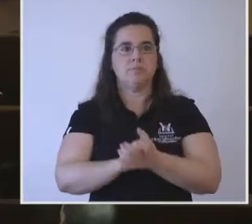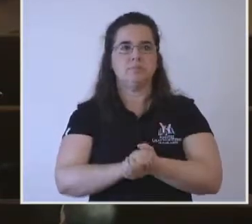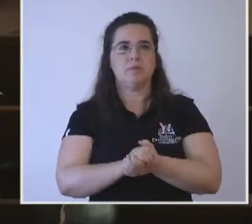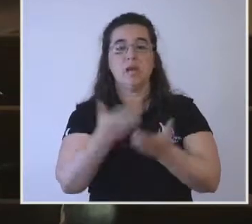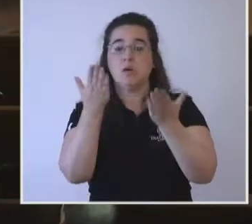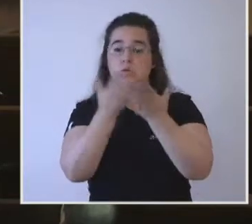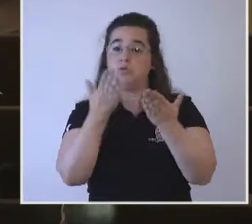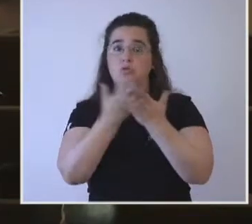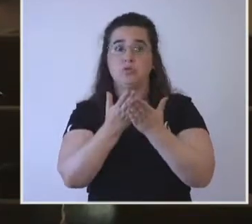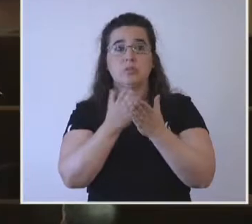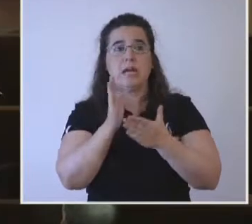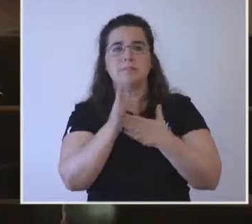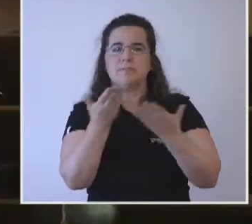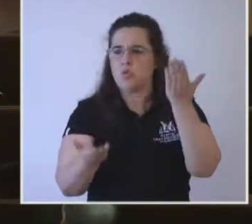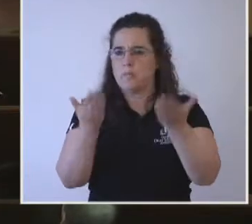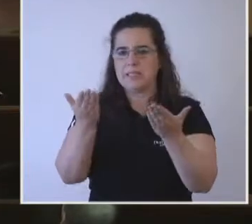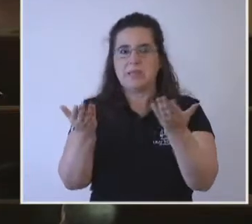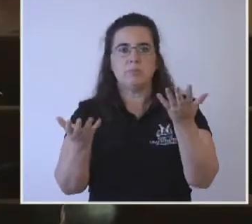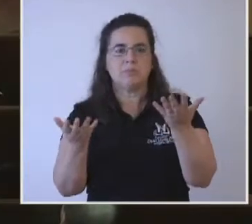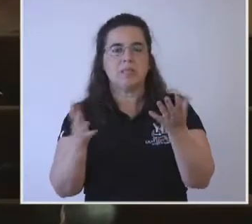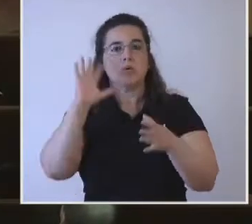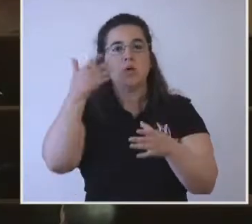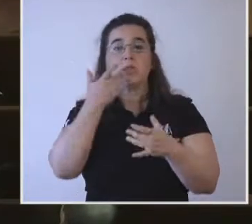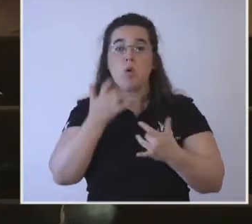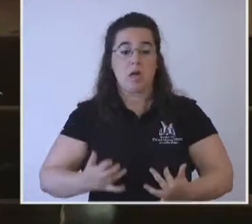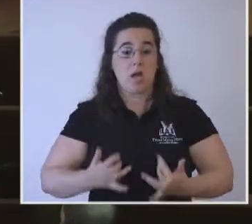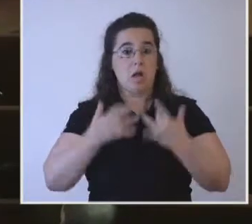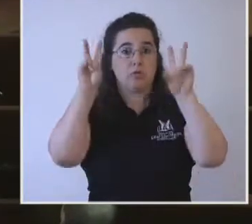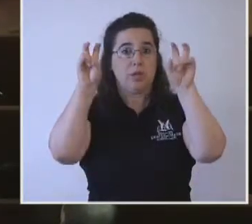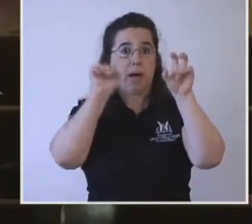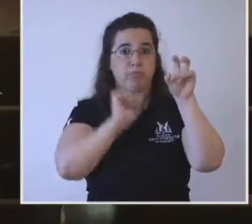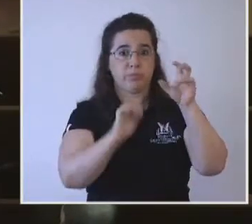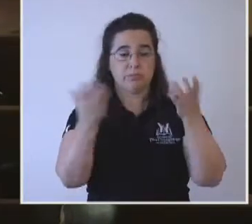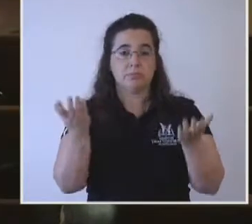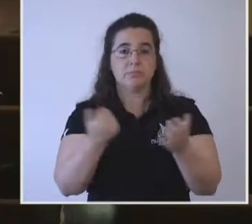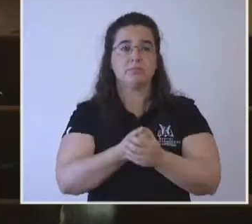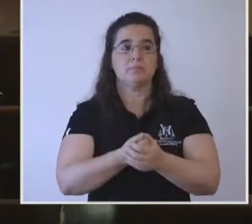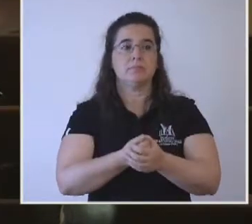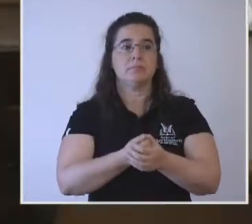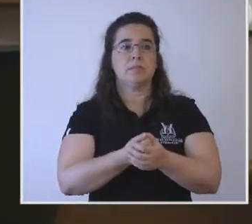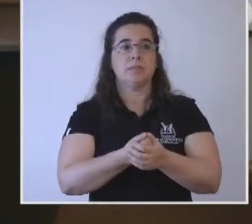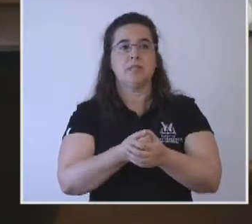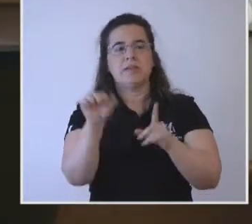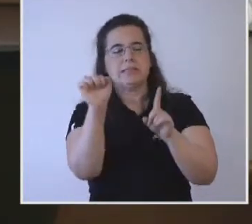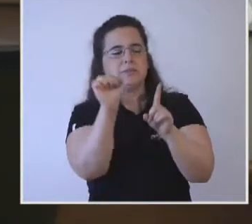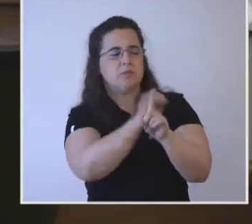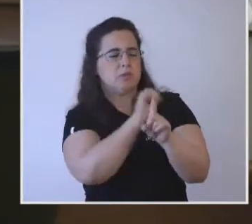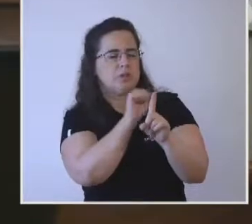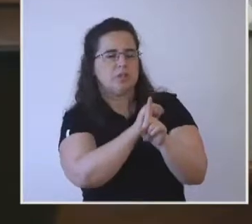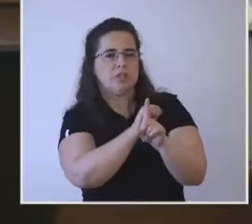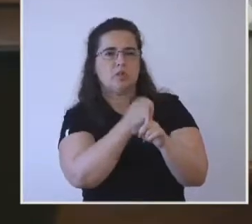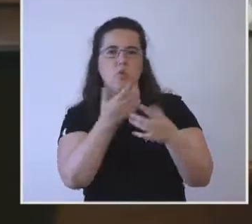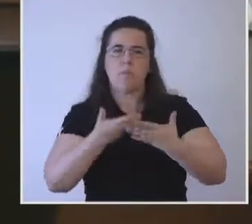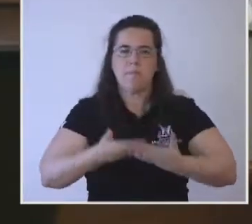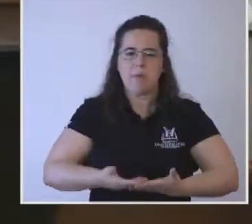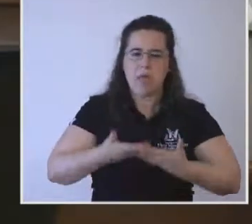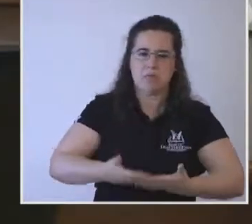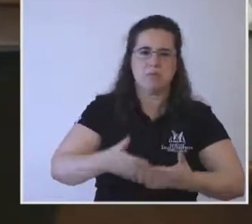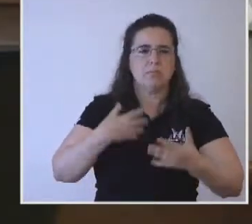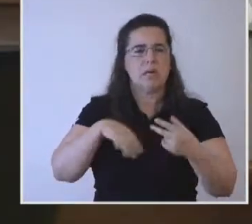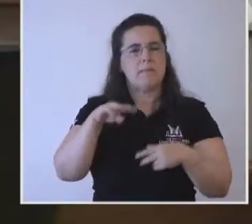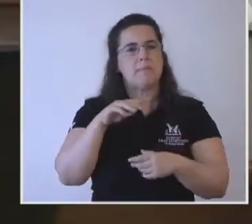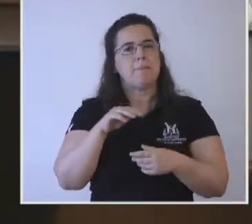comparar. Quando se fala no que diz respeito ao cancro, e vai-se corrigir com o índice de massa corporal,